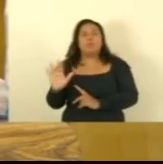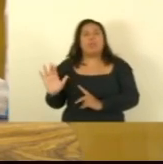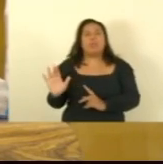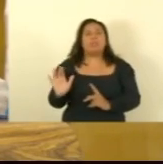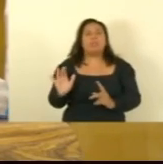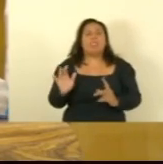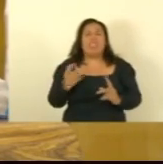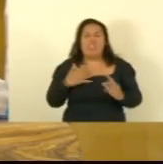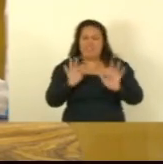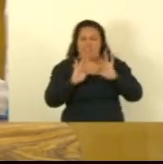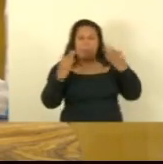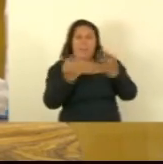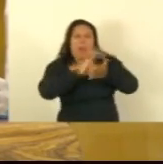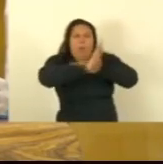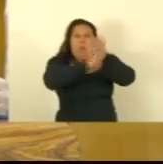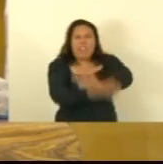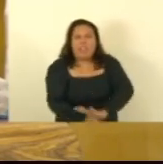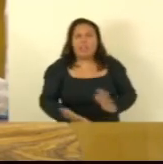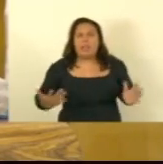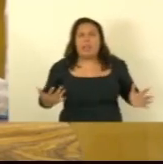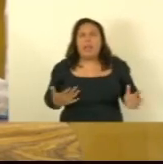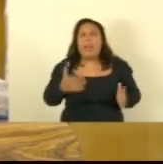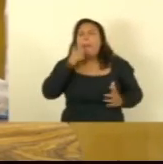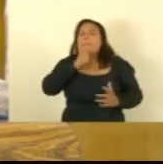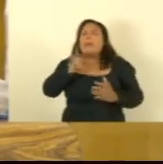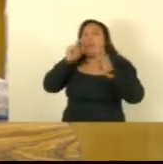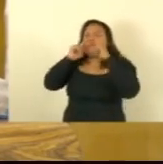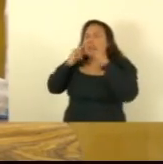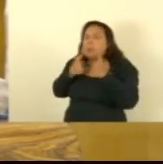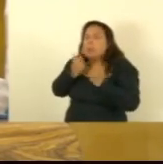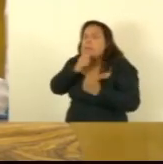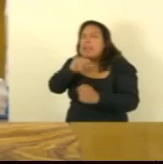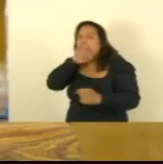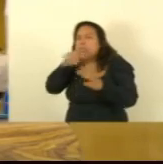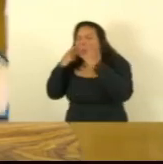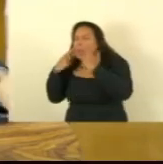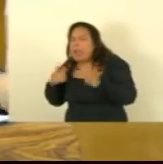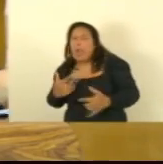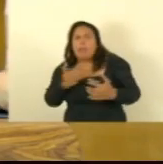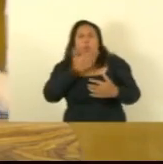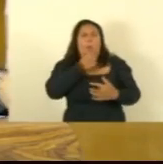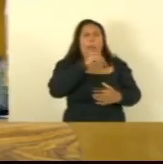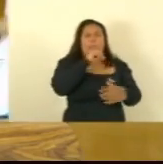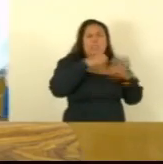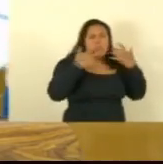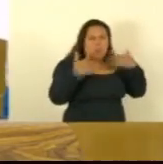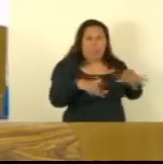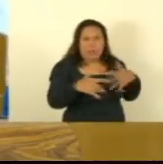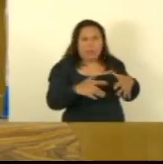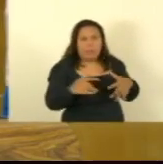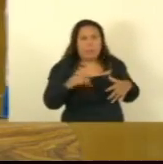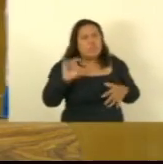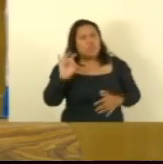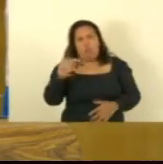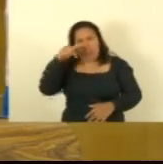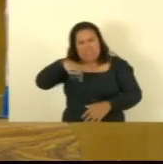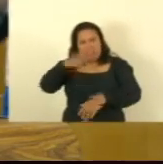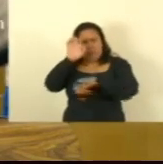famílias destruídas, e mães chorando, e pai desesperado. Mas não é só aqui na nossa escola estadual,